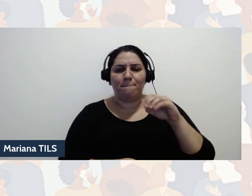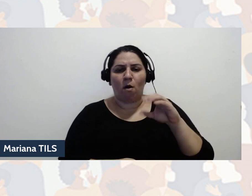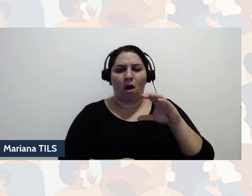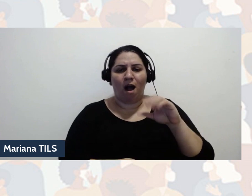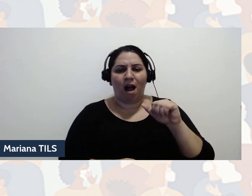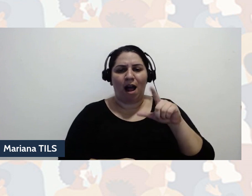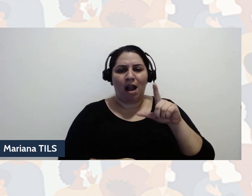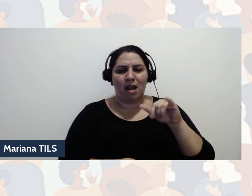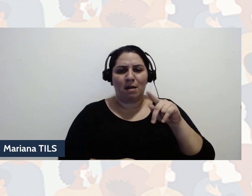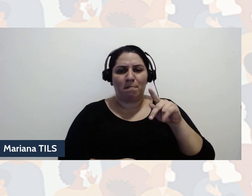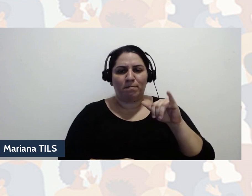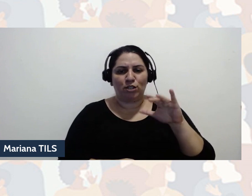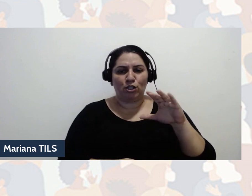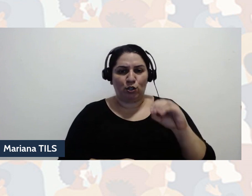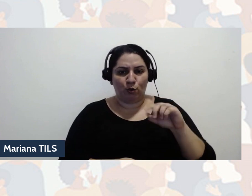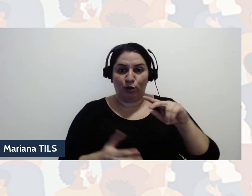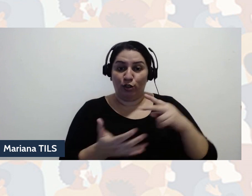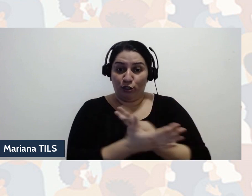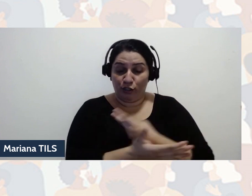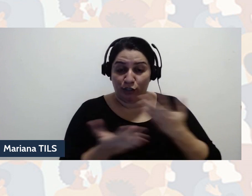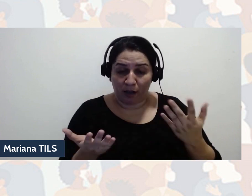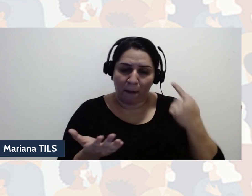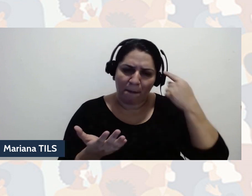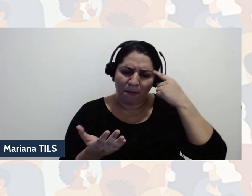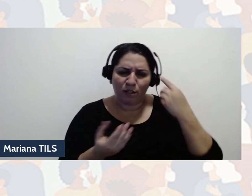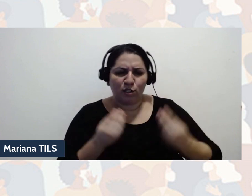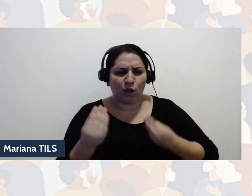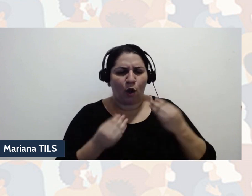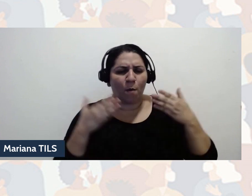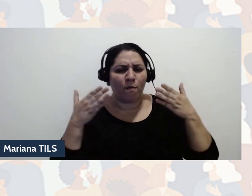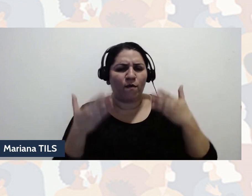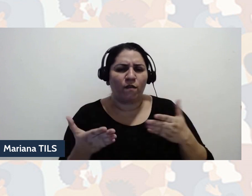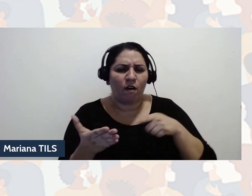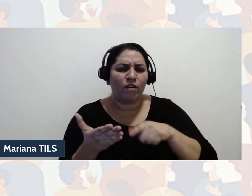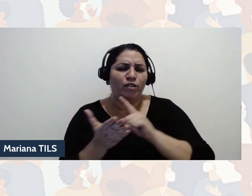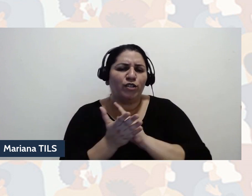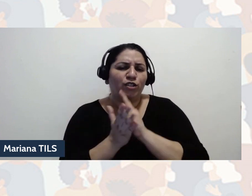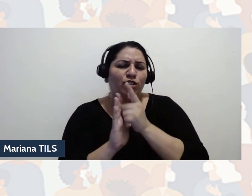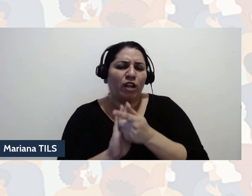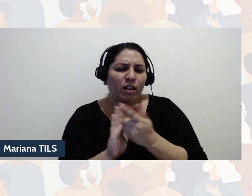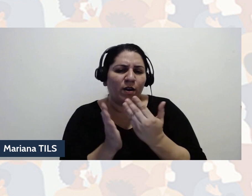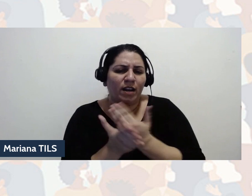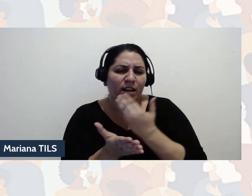meio de distinção seria o foco da obra. Qual que é o foco dessa obra? Né? É